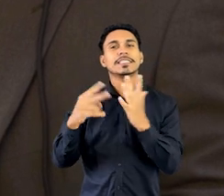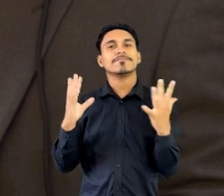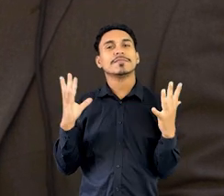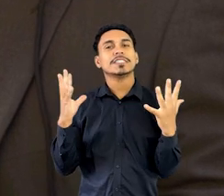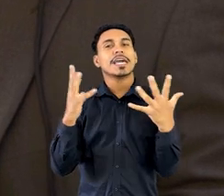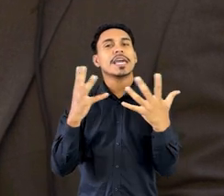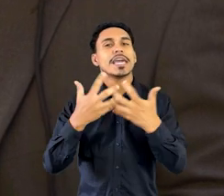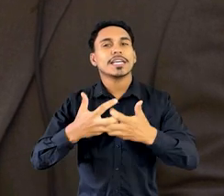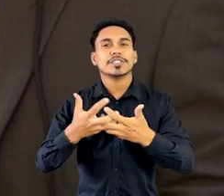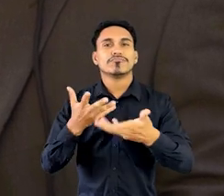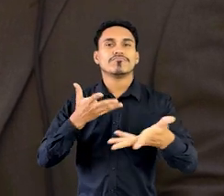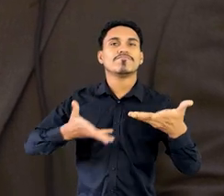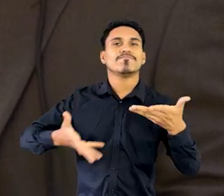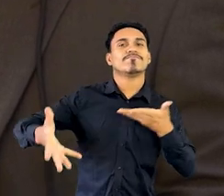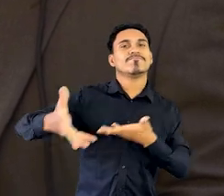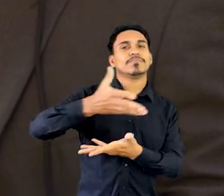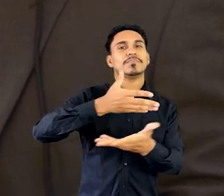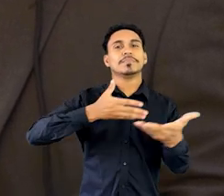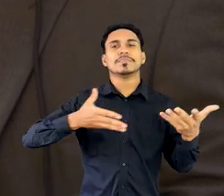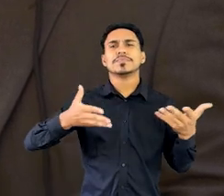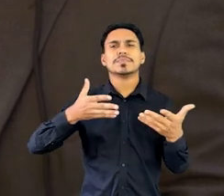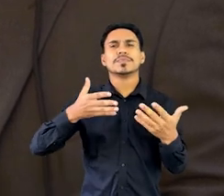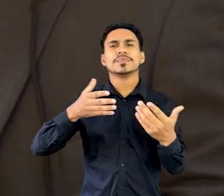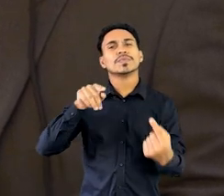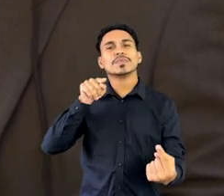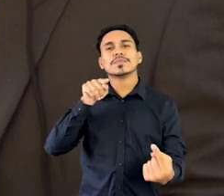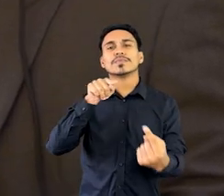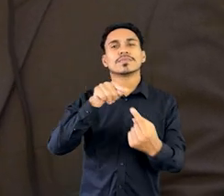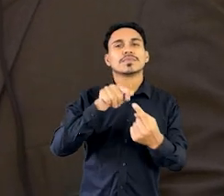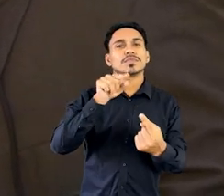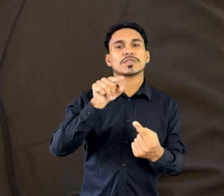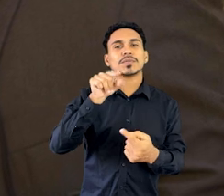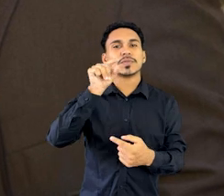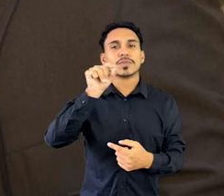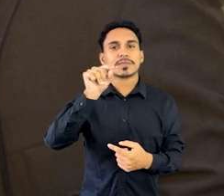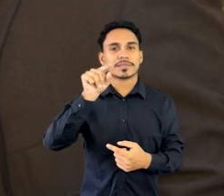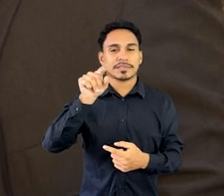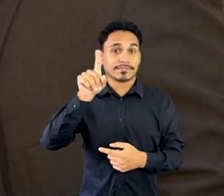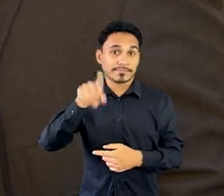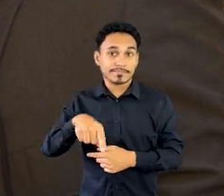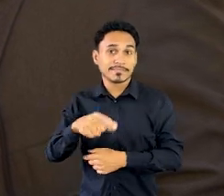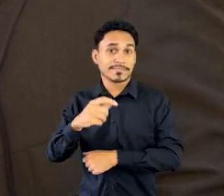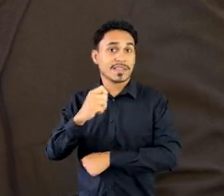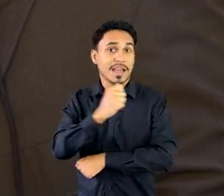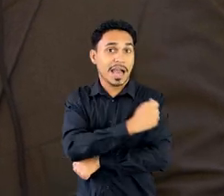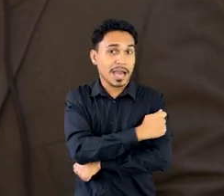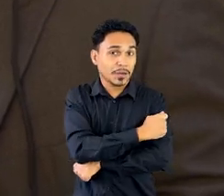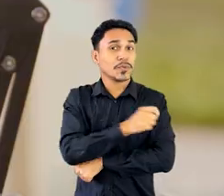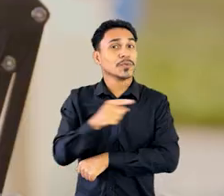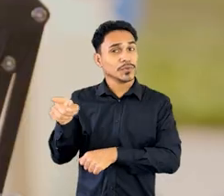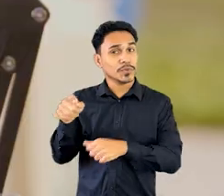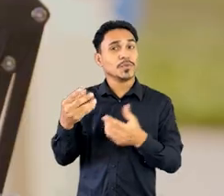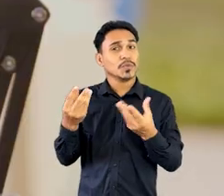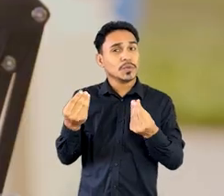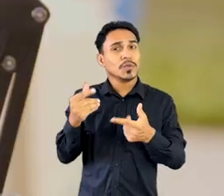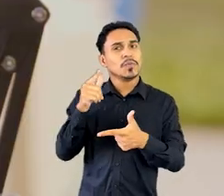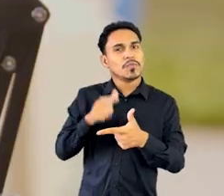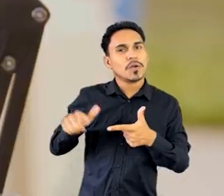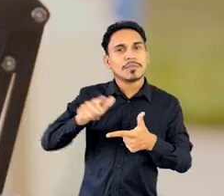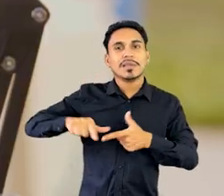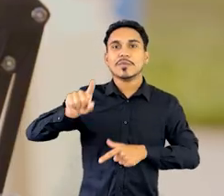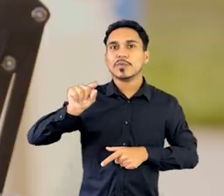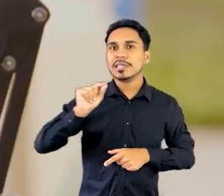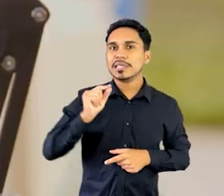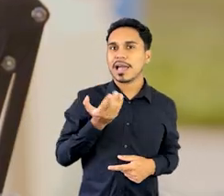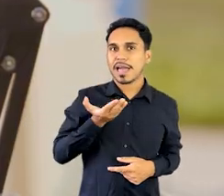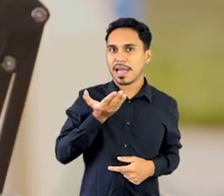exemplo de uma estrutura que é fundamental pro combate à insegurança alimentar né Nós temos estudantes que estão em segurança